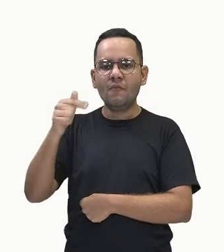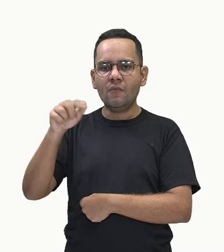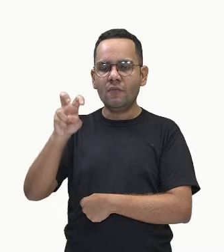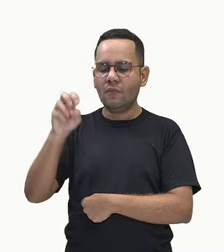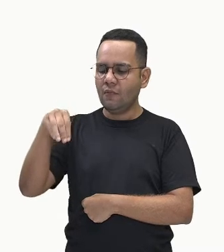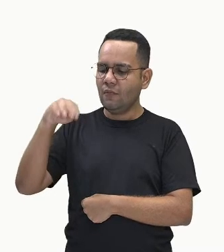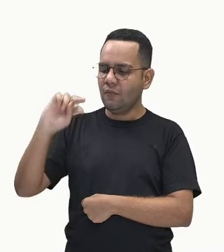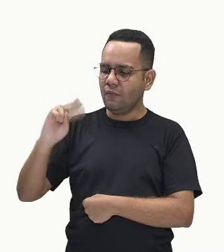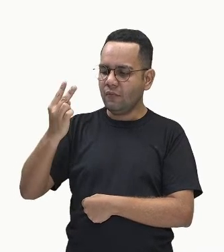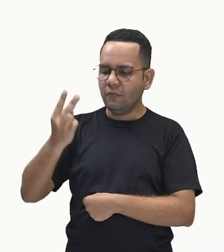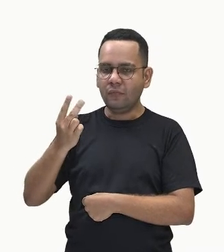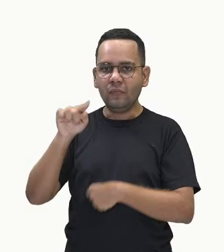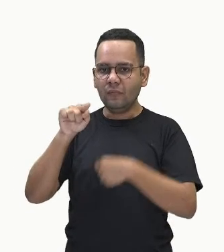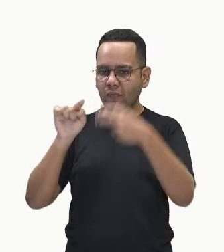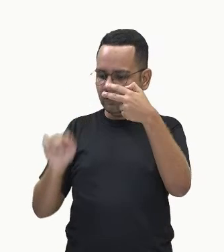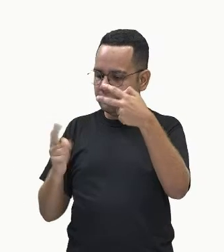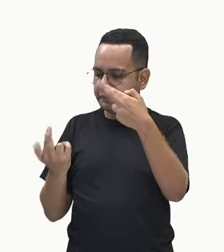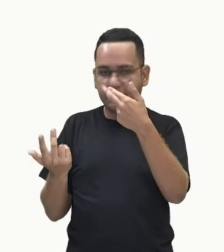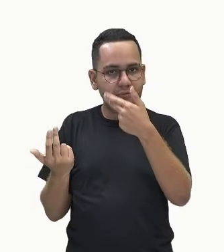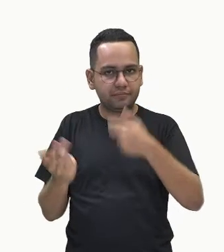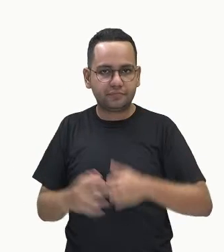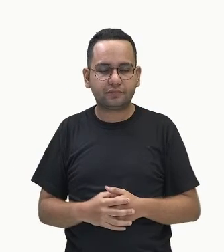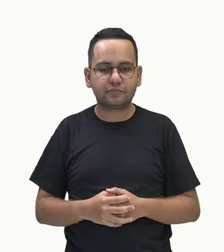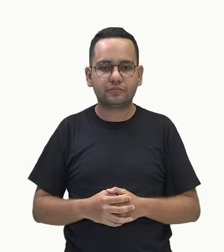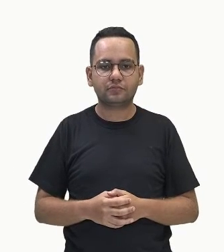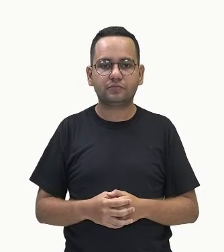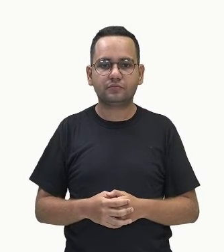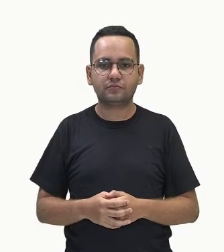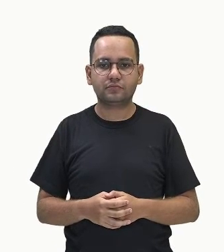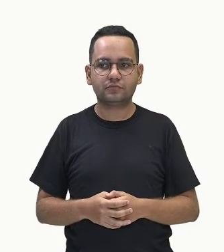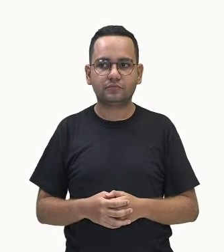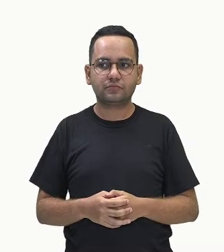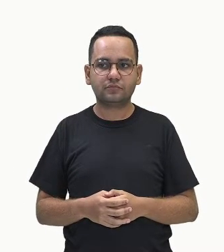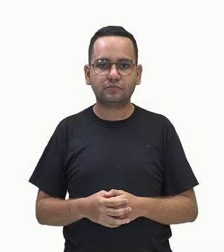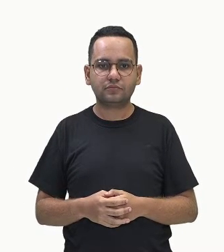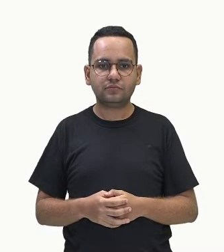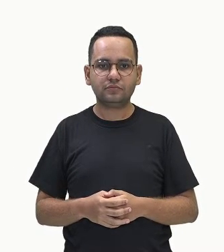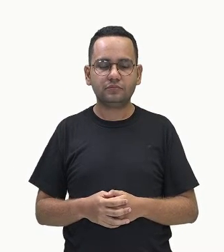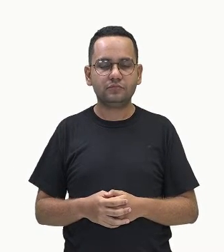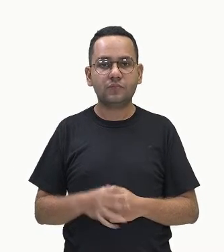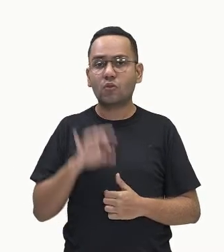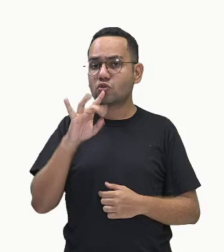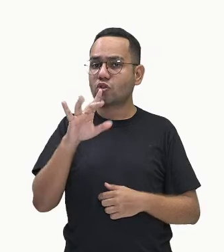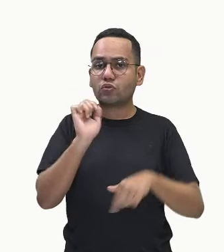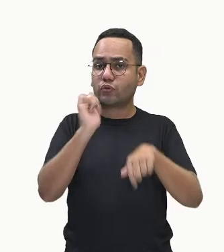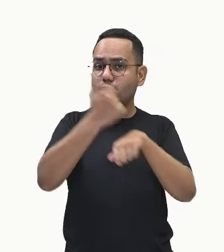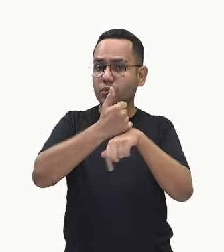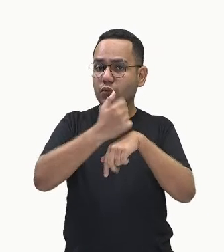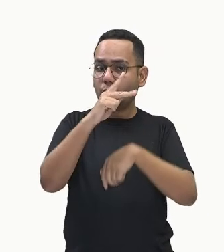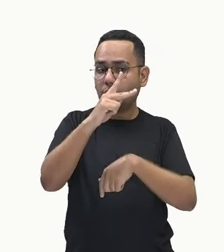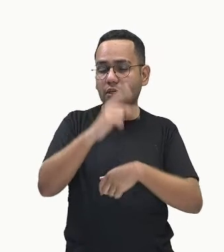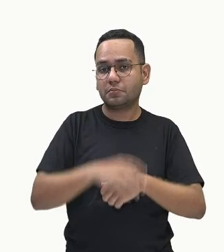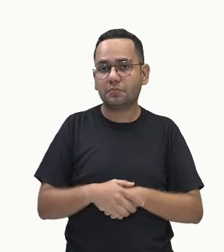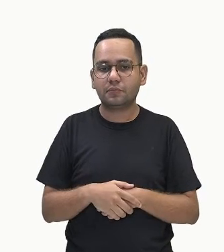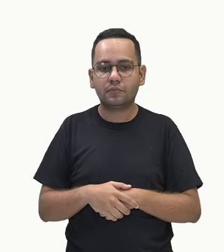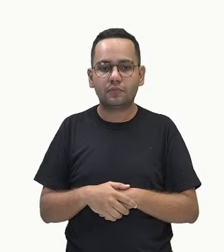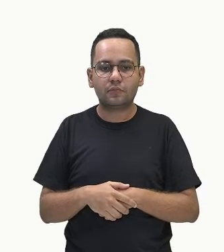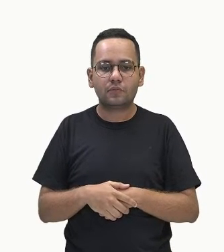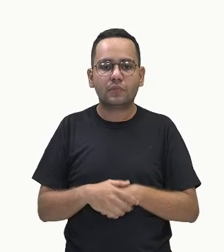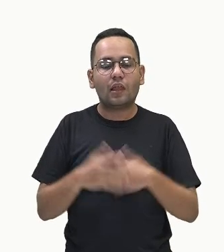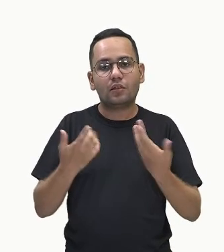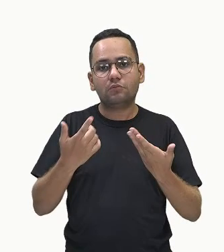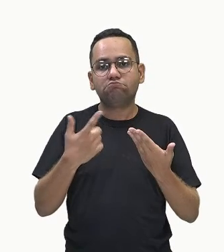agora, tá? O que nós fizemos? Nós só substituímos ali. No lugar do P, nós colocamos aqui, ó, o número